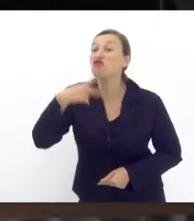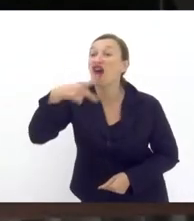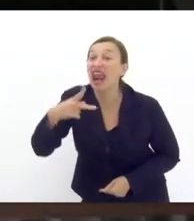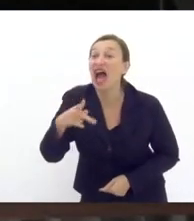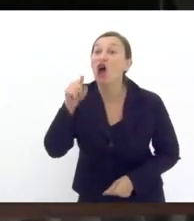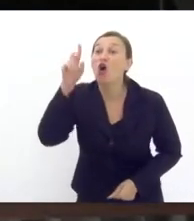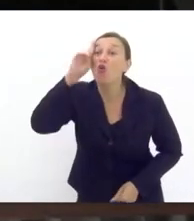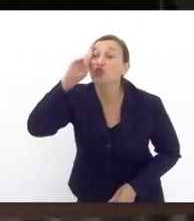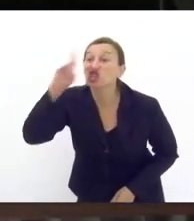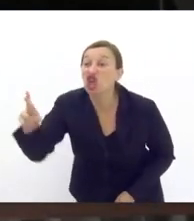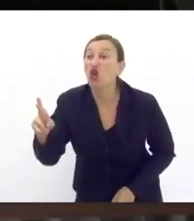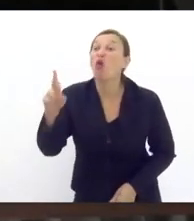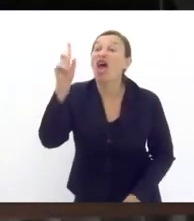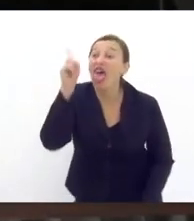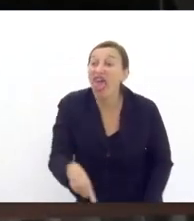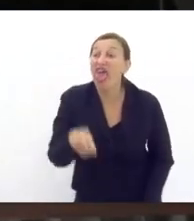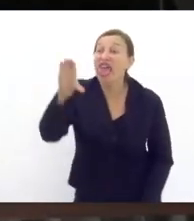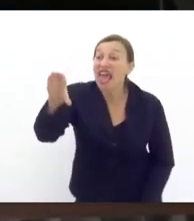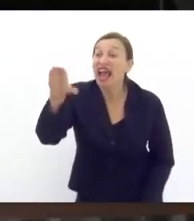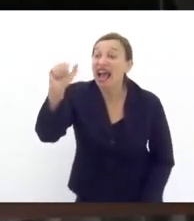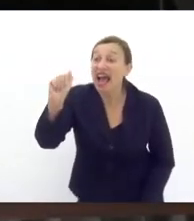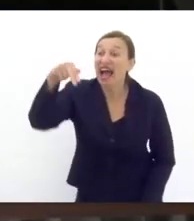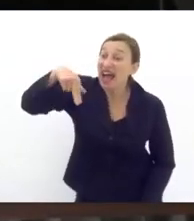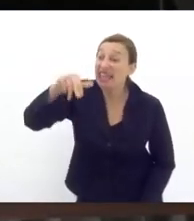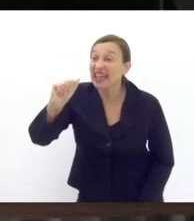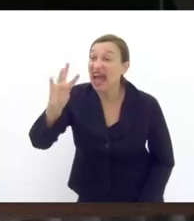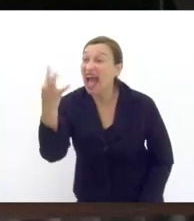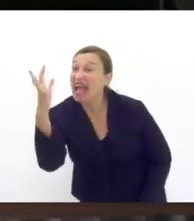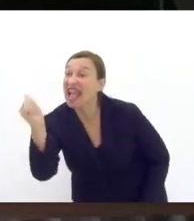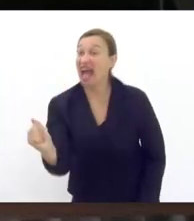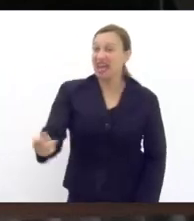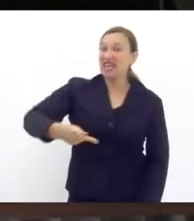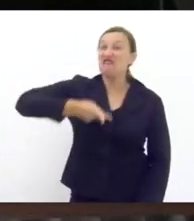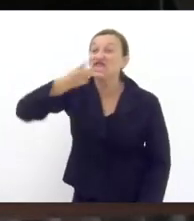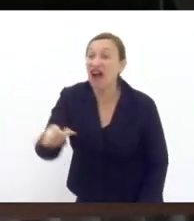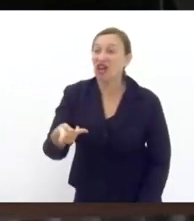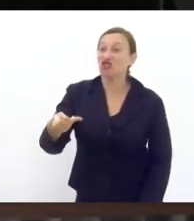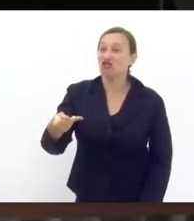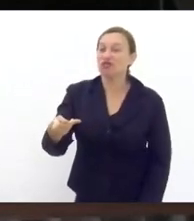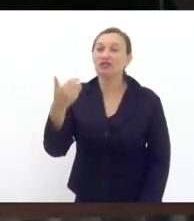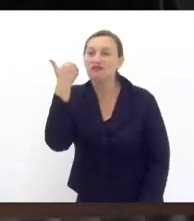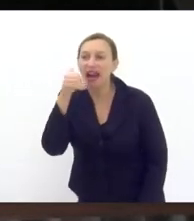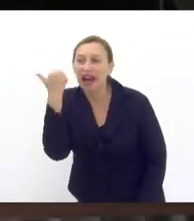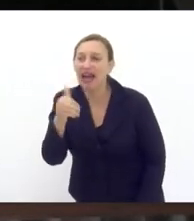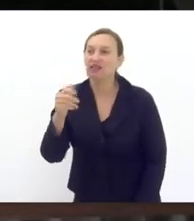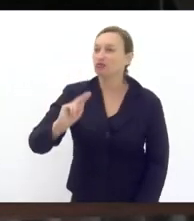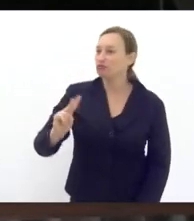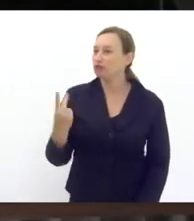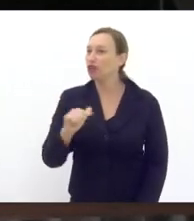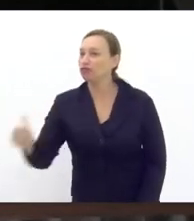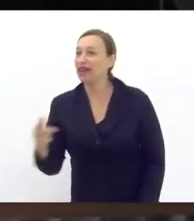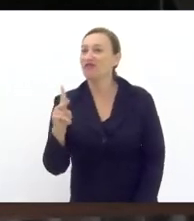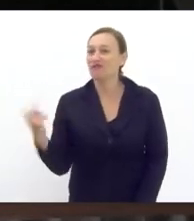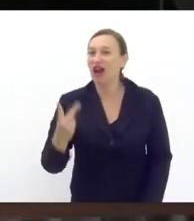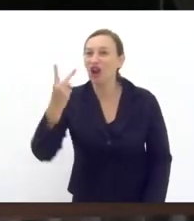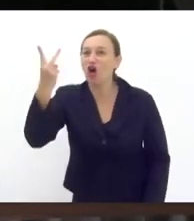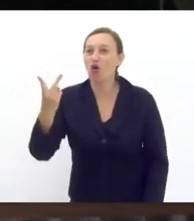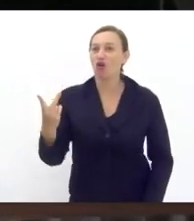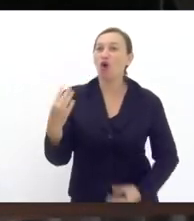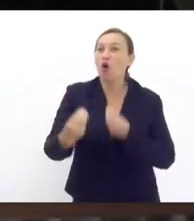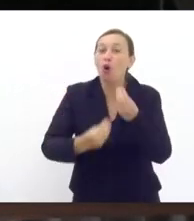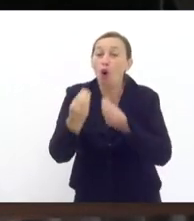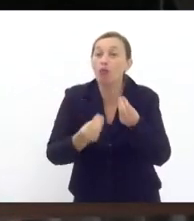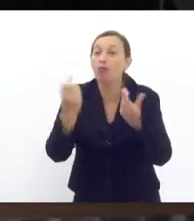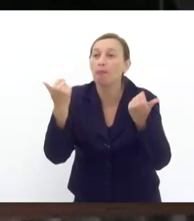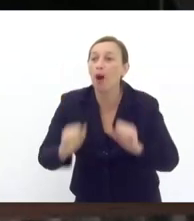Excelência é um canalha. E é um canalha, e reafirmo. Se comporta como um dog de